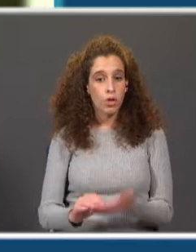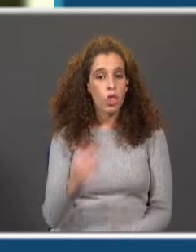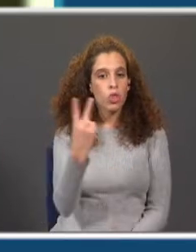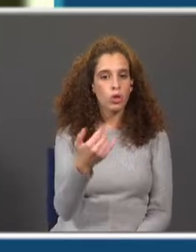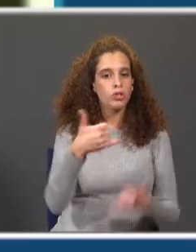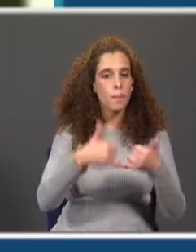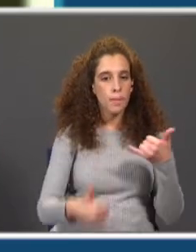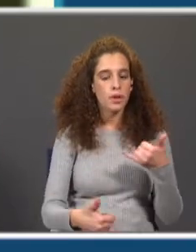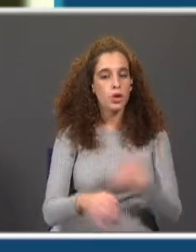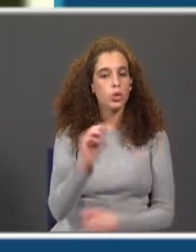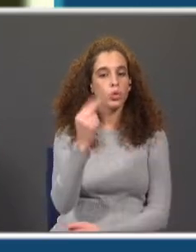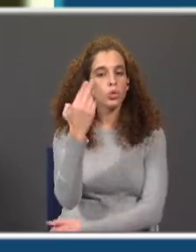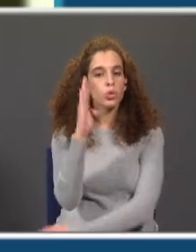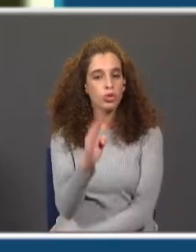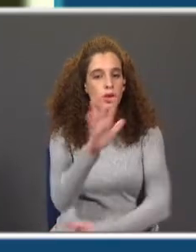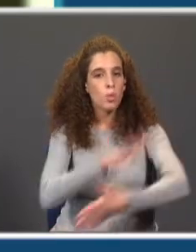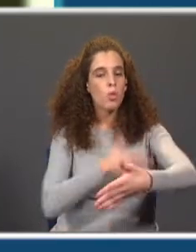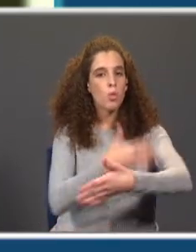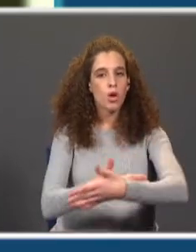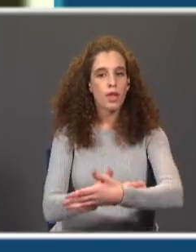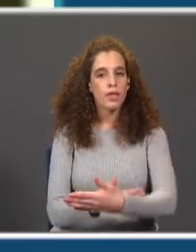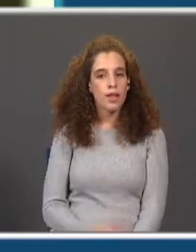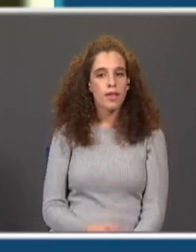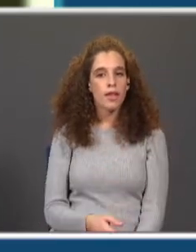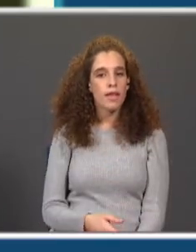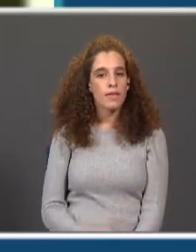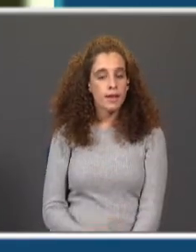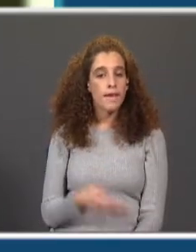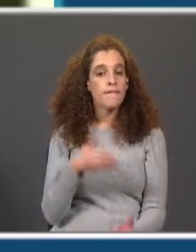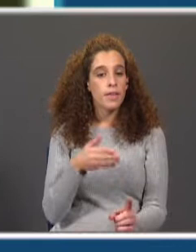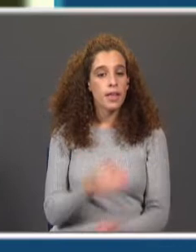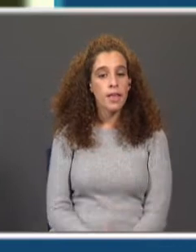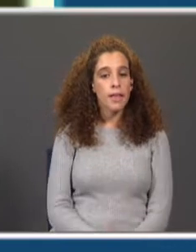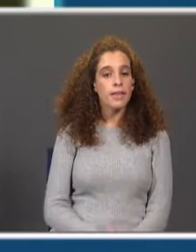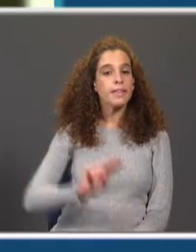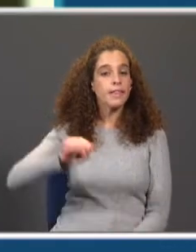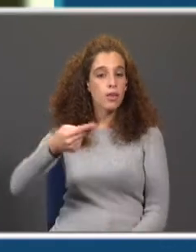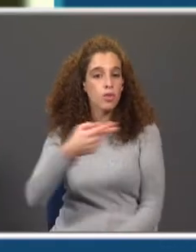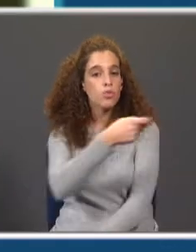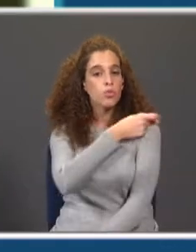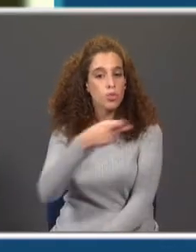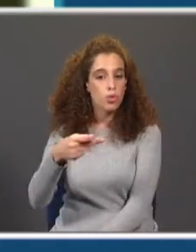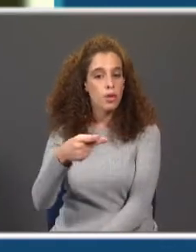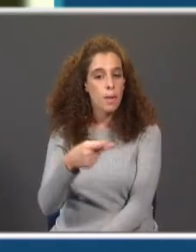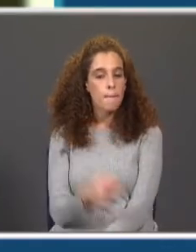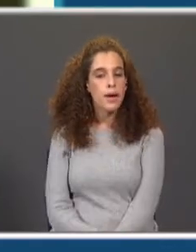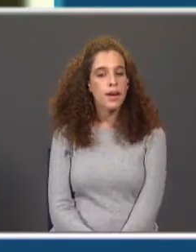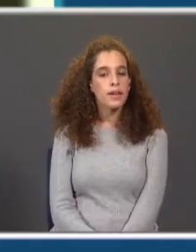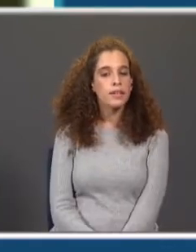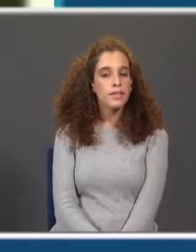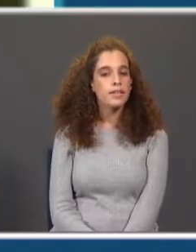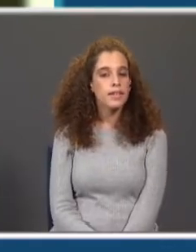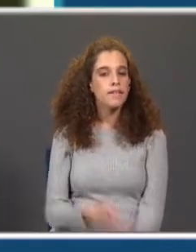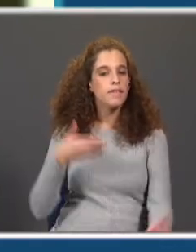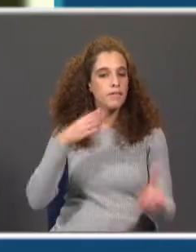perigos que o sujeito poético enfrenta. Há mais, eu só te peço dois. Transcreve uma expressão usada para se referir à voz